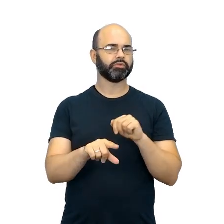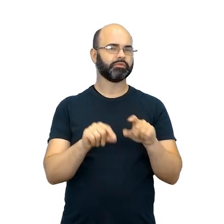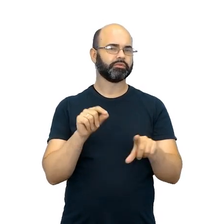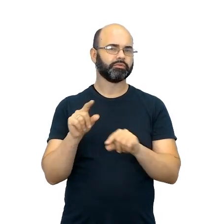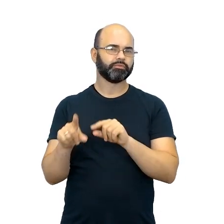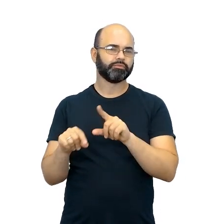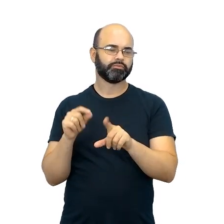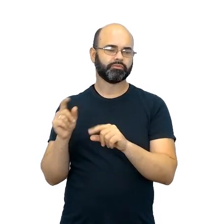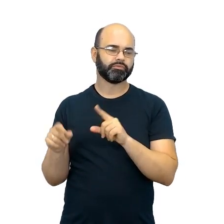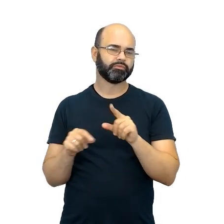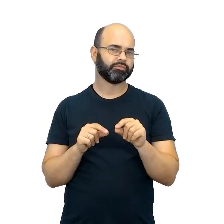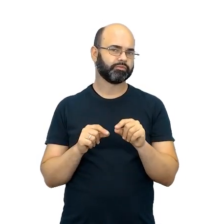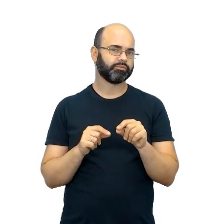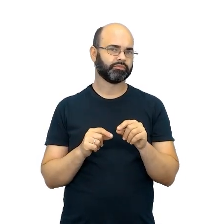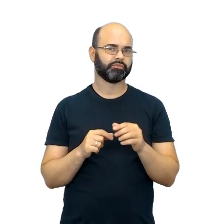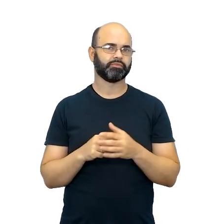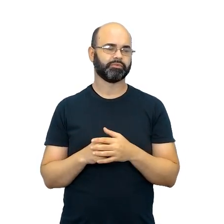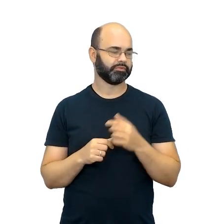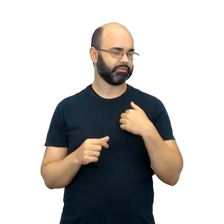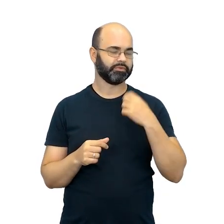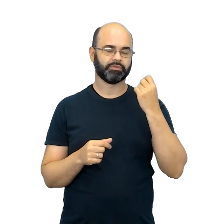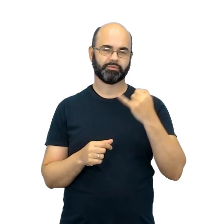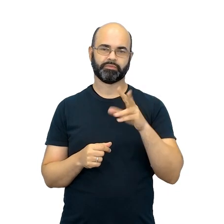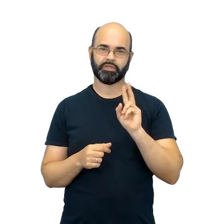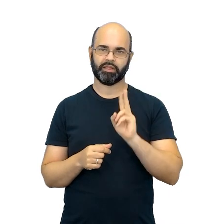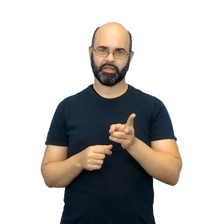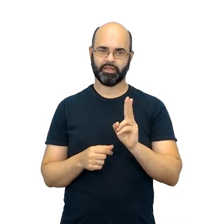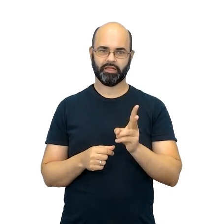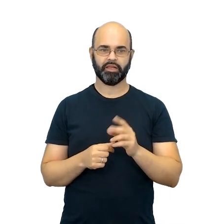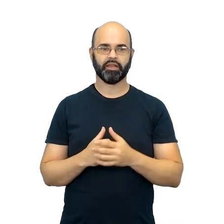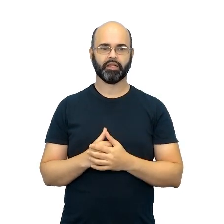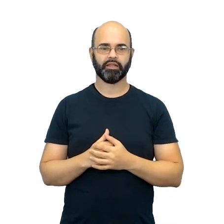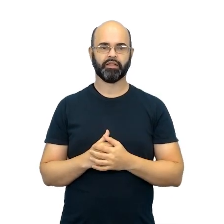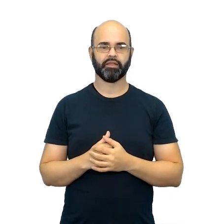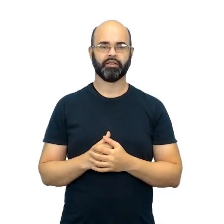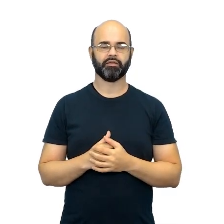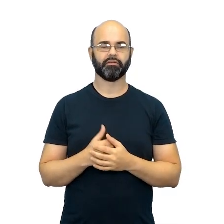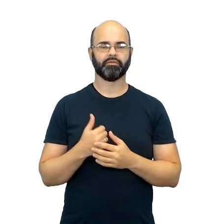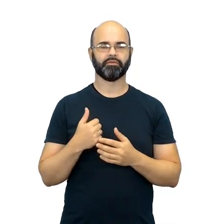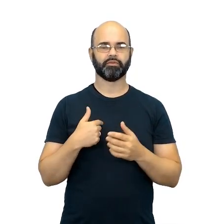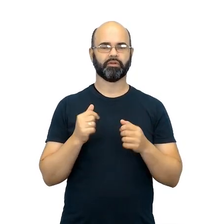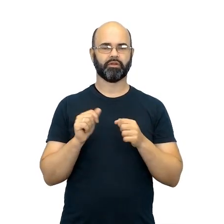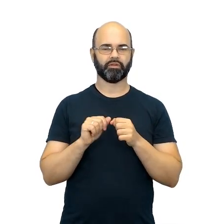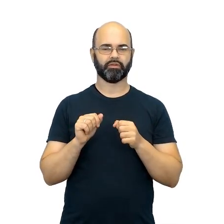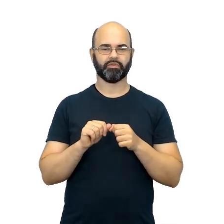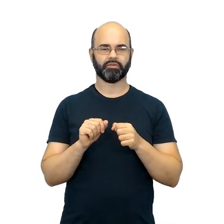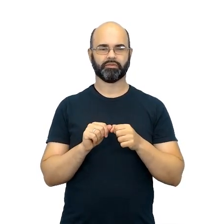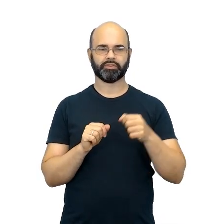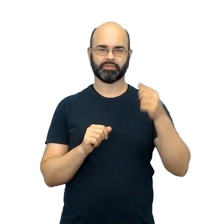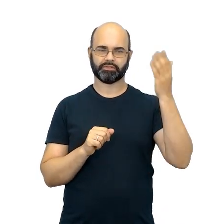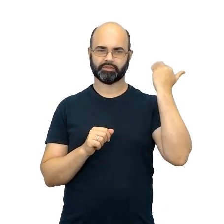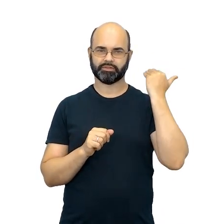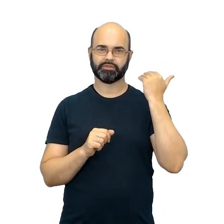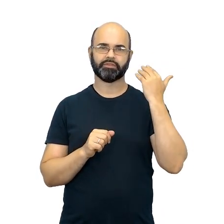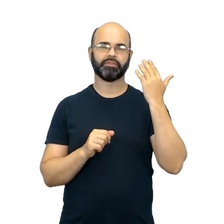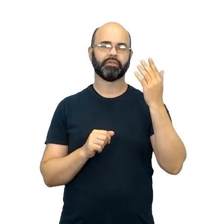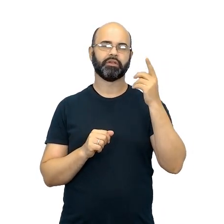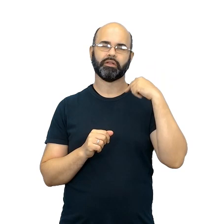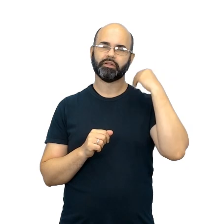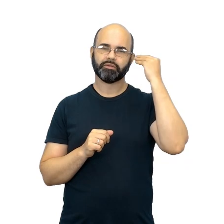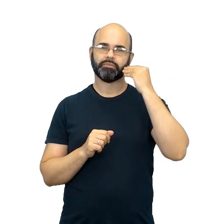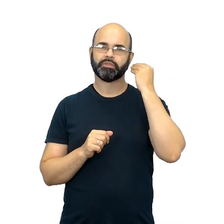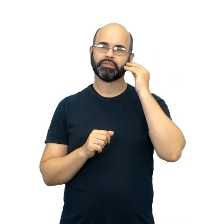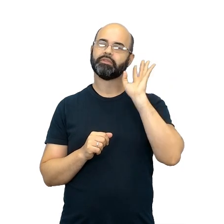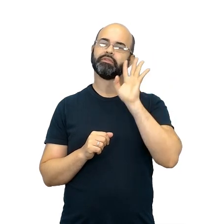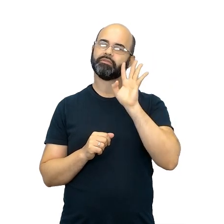Eu sempre que realizava isso, colocava a linha do tempo em um cartaz, eu fazia esse cartaz enquanto estavam produzindo deles, então é uma experiência legal,